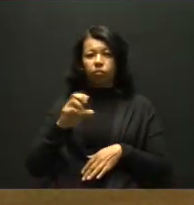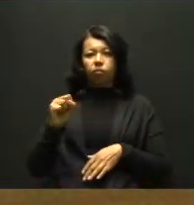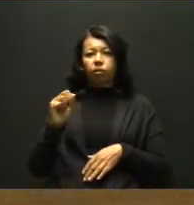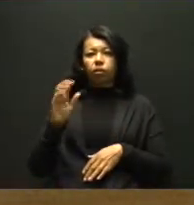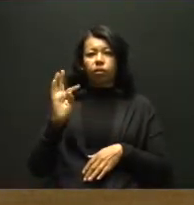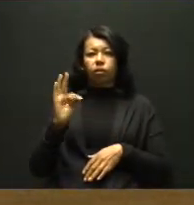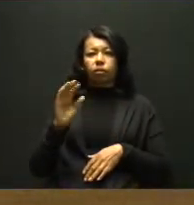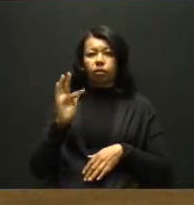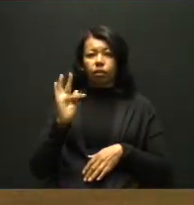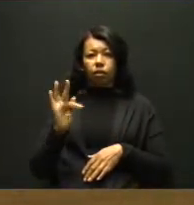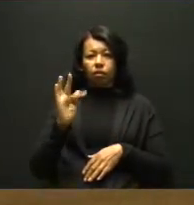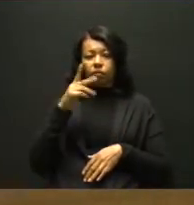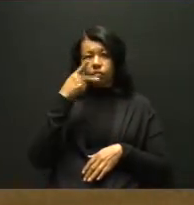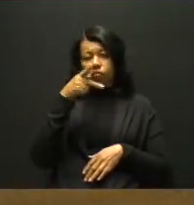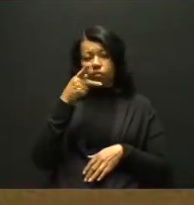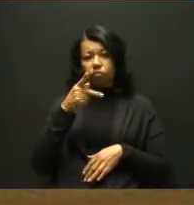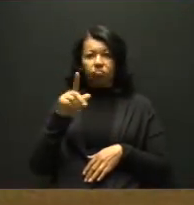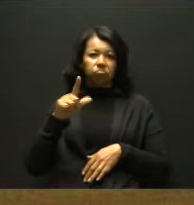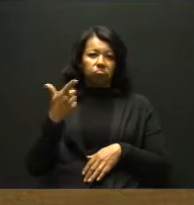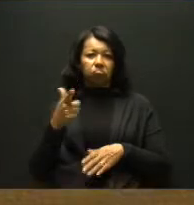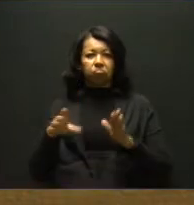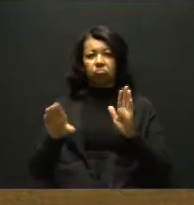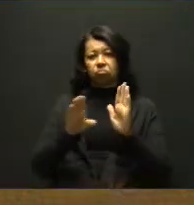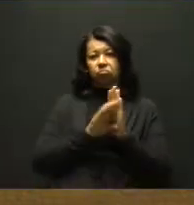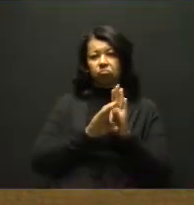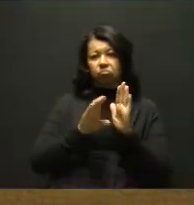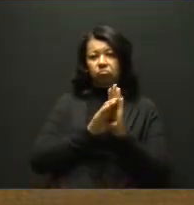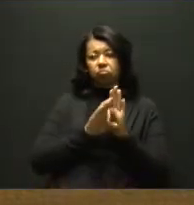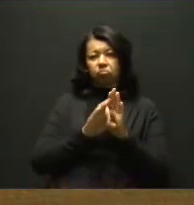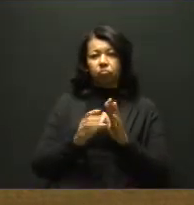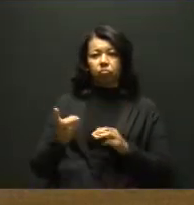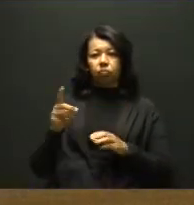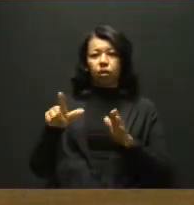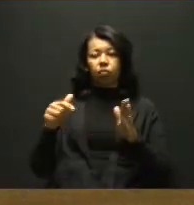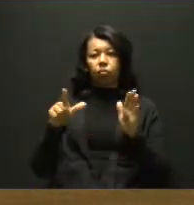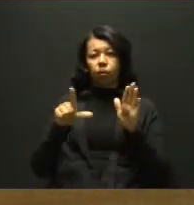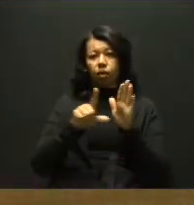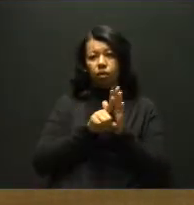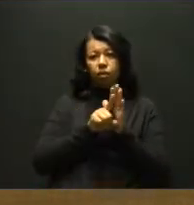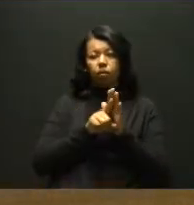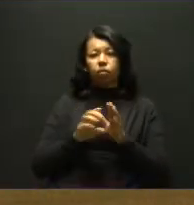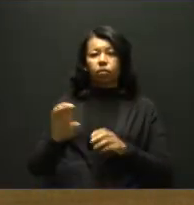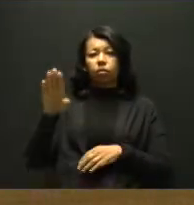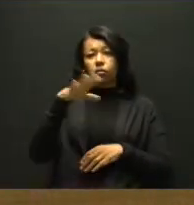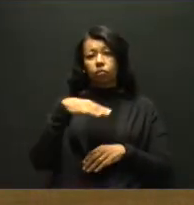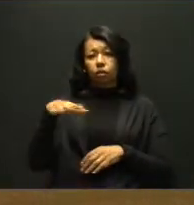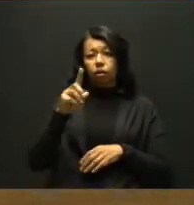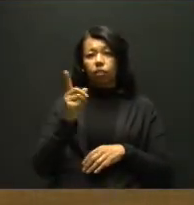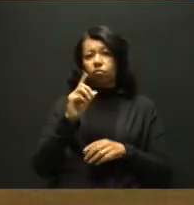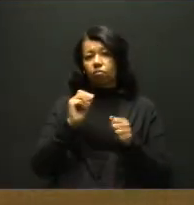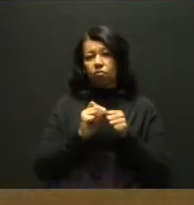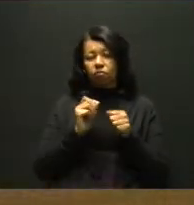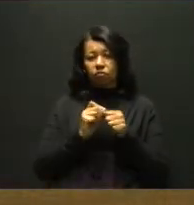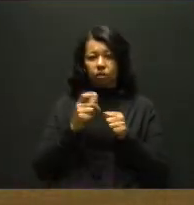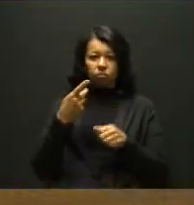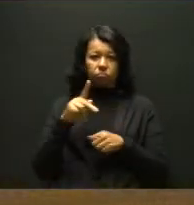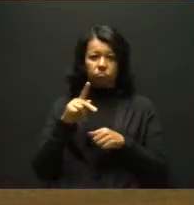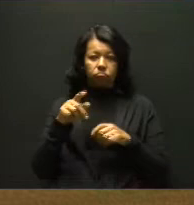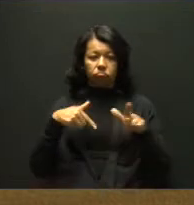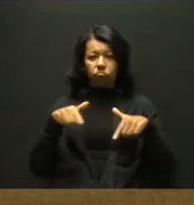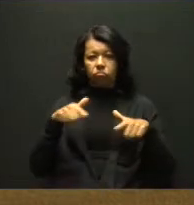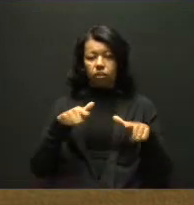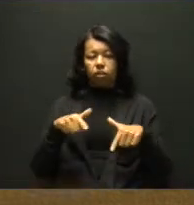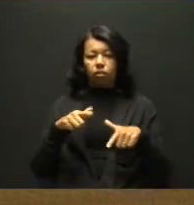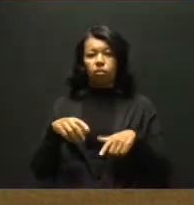inconstitucional uma lei que trouxe a paz ligou a questão aqui no nosso município se o estado não faz a parte dela sul o índice da federação